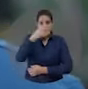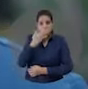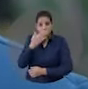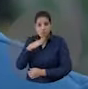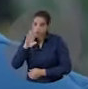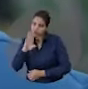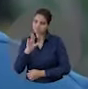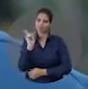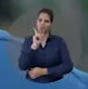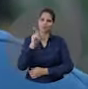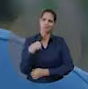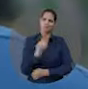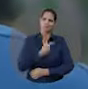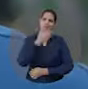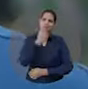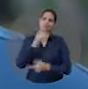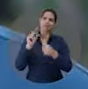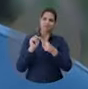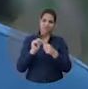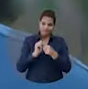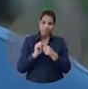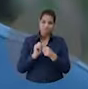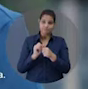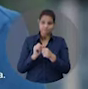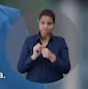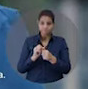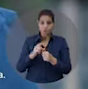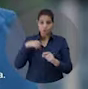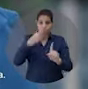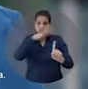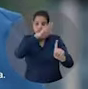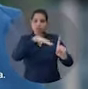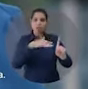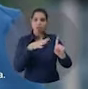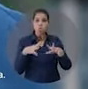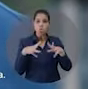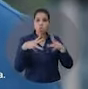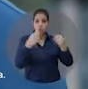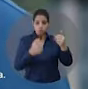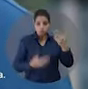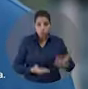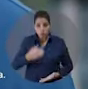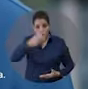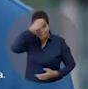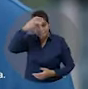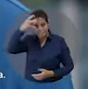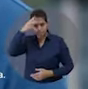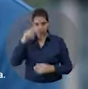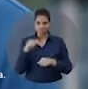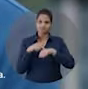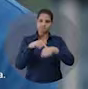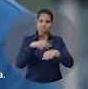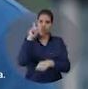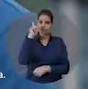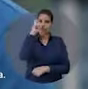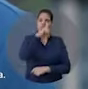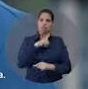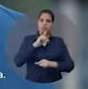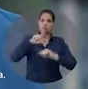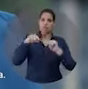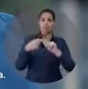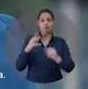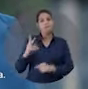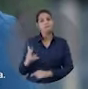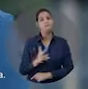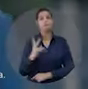conquistas. Isso não é uma promessa, nós já estamos fazendo. E aqui fazemos uma homenagem aos servidores que, neste momento difícil, cumprem